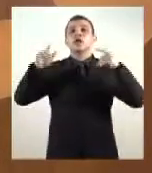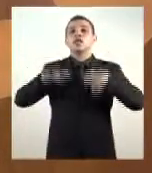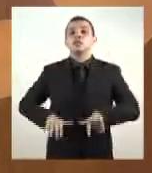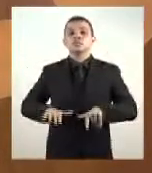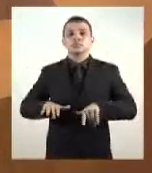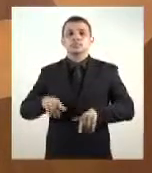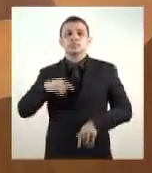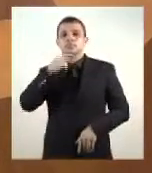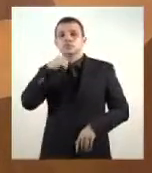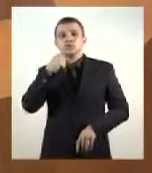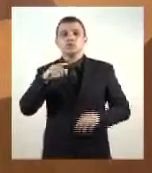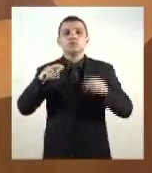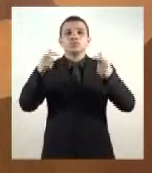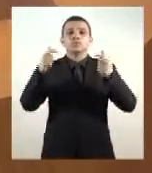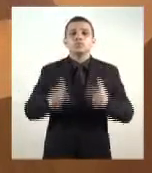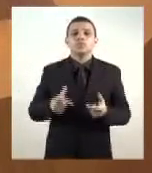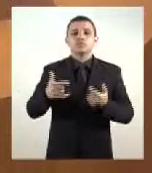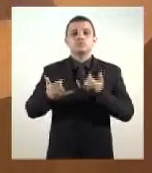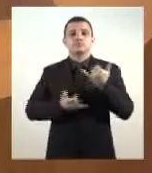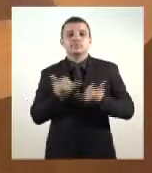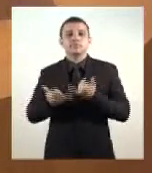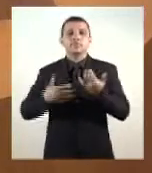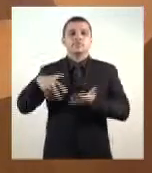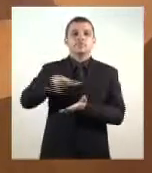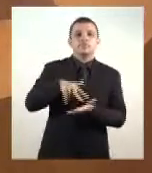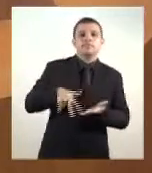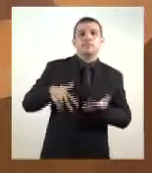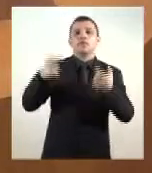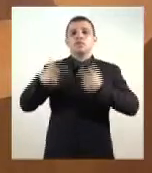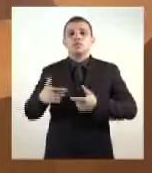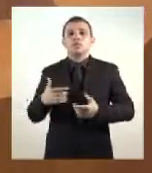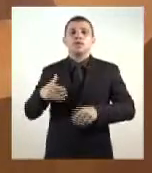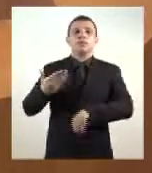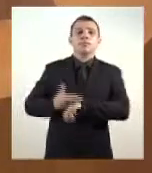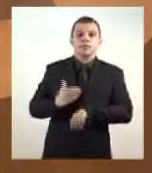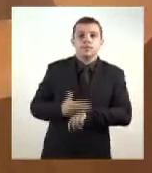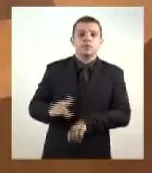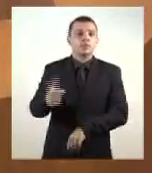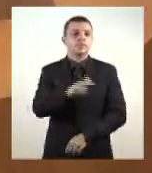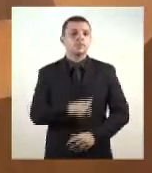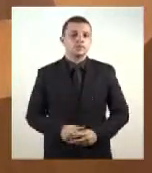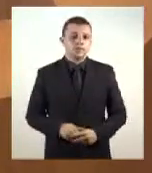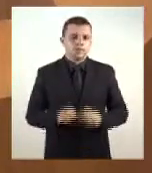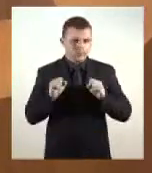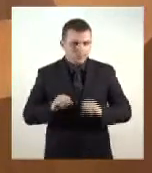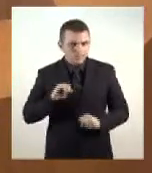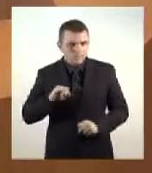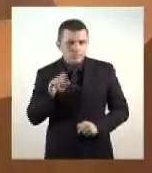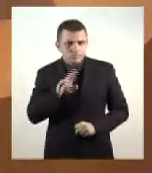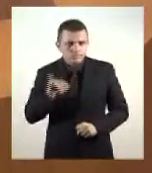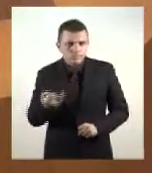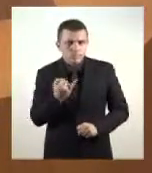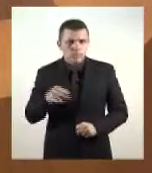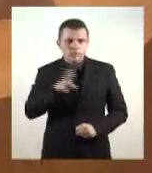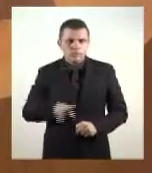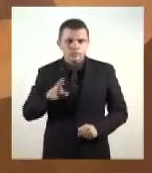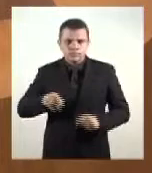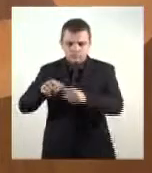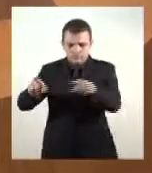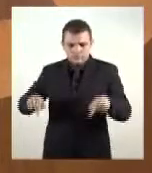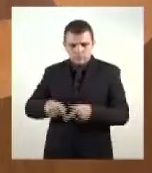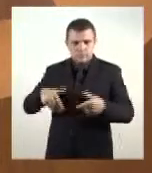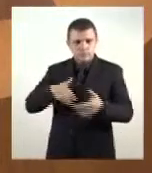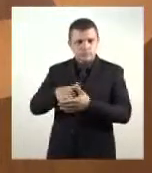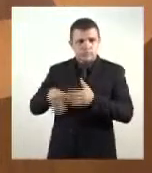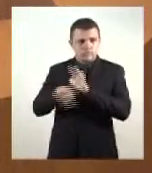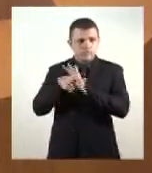agora no festejo junino na sua brincadeira. Será que se ele utilizar uma quadra poliesportiva de uma escola dessa do Estado a